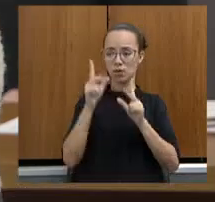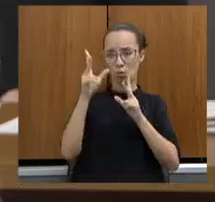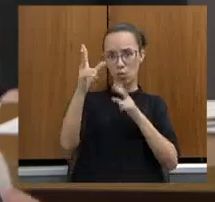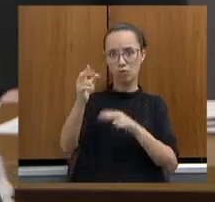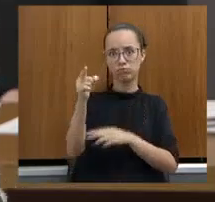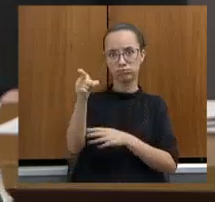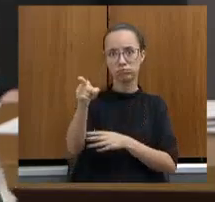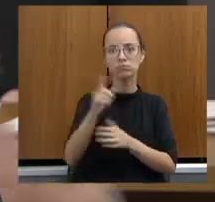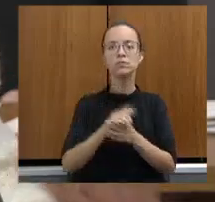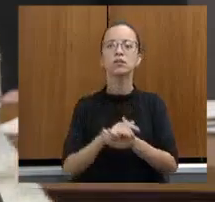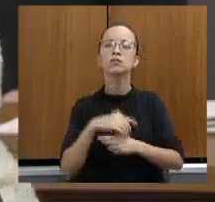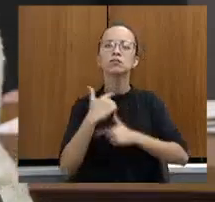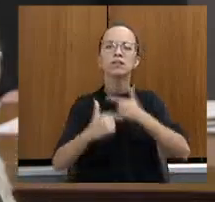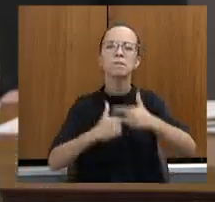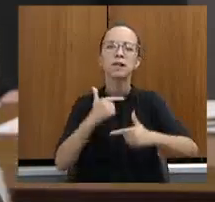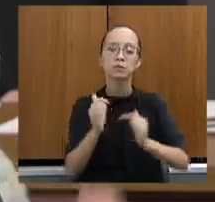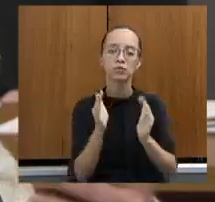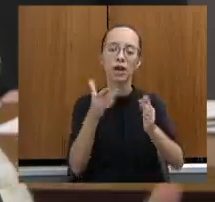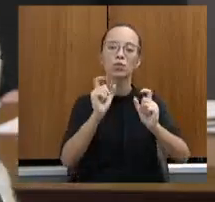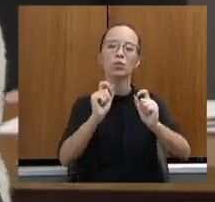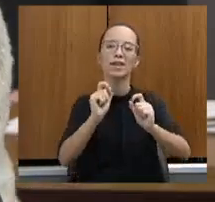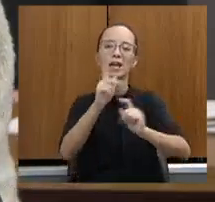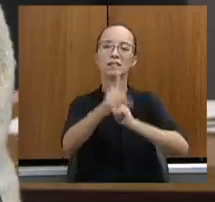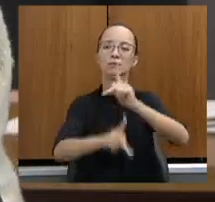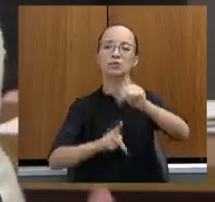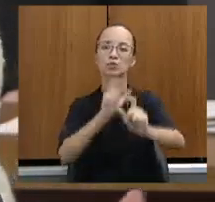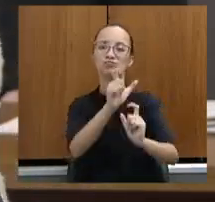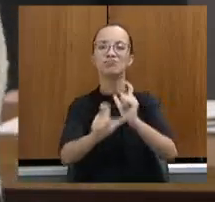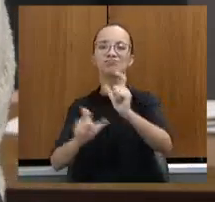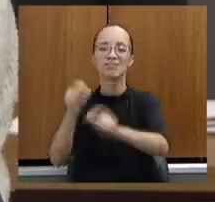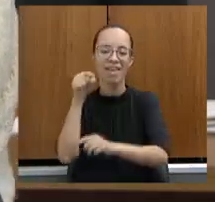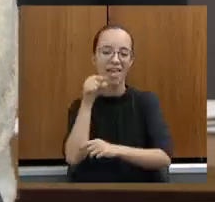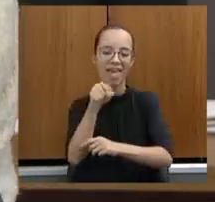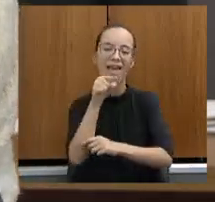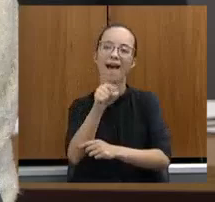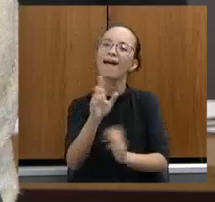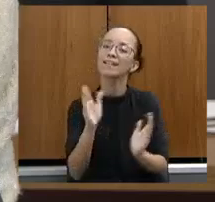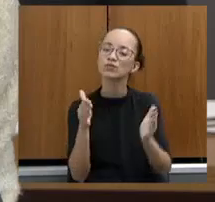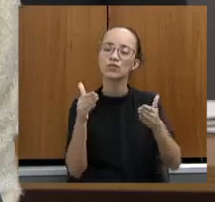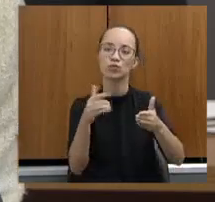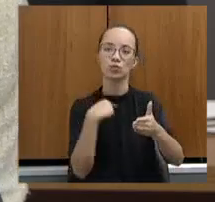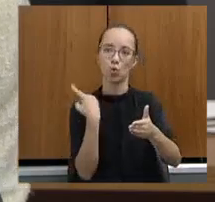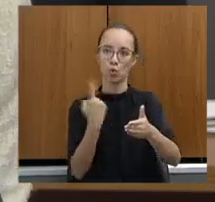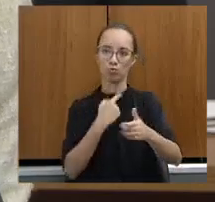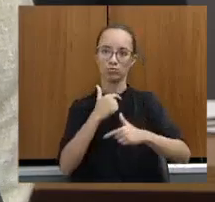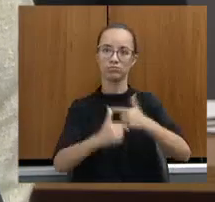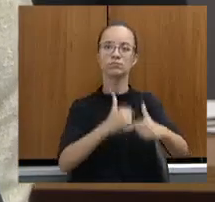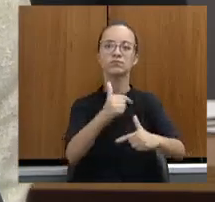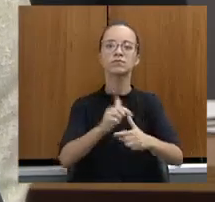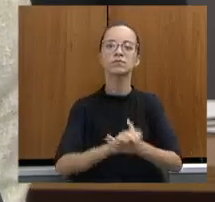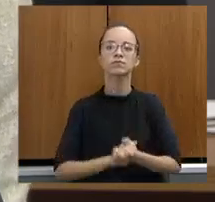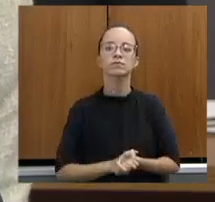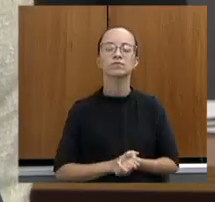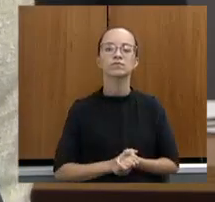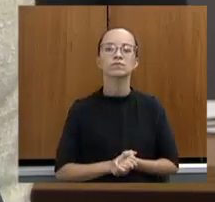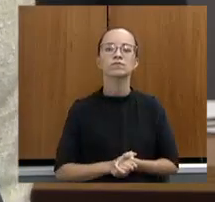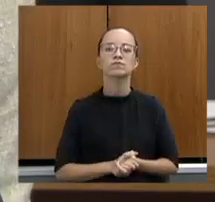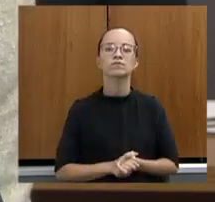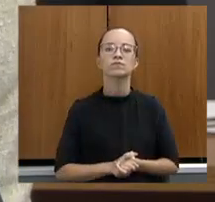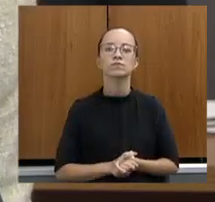você é nós trabalhamos para o público nós trabalhamos para as pessoas elas são sempre o nosso foco cidadão Mineiro e